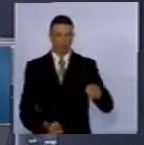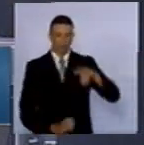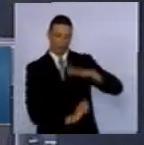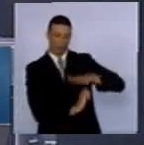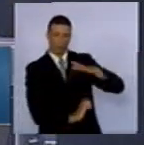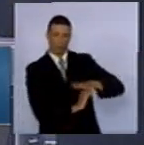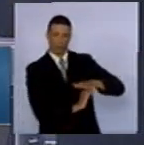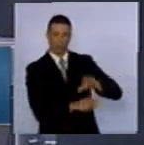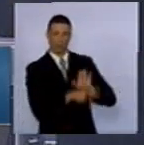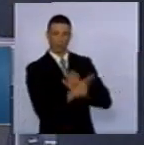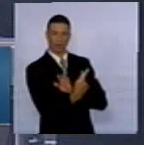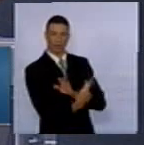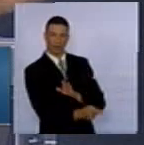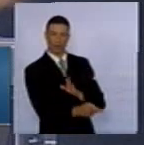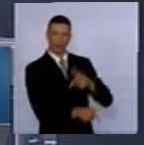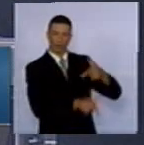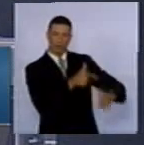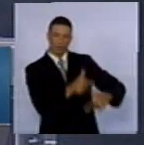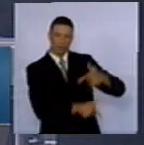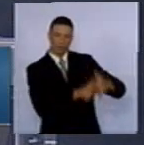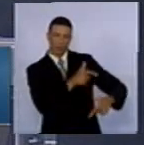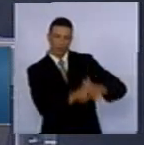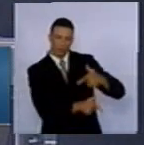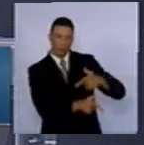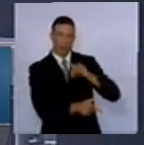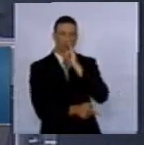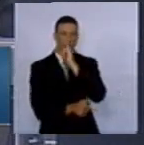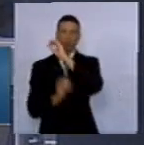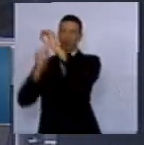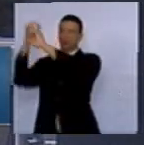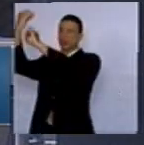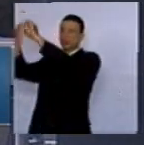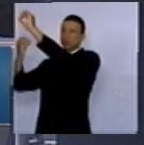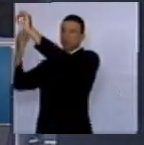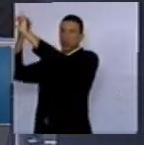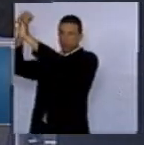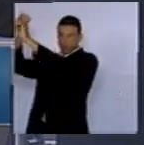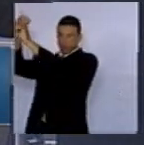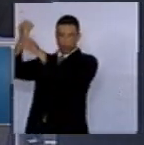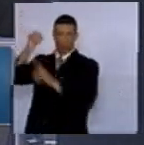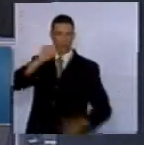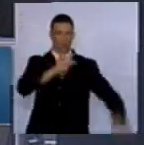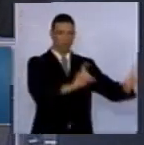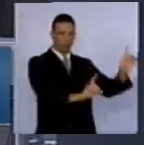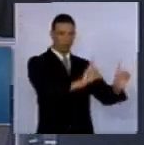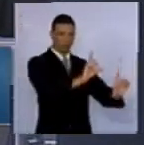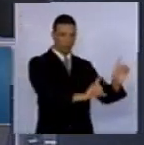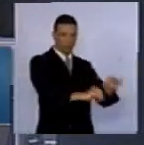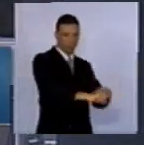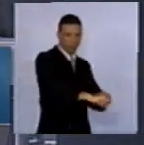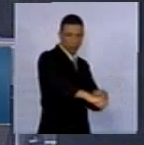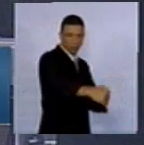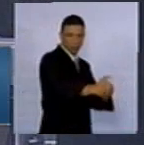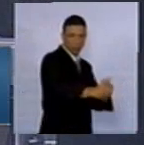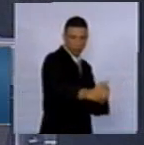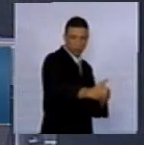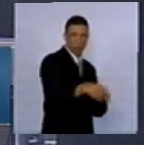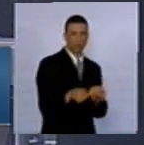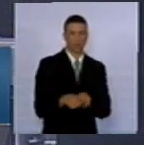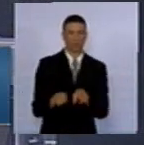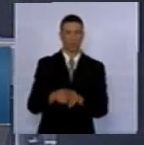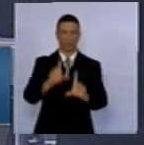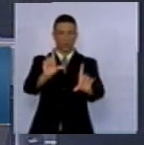de frequências que hoje o cabe o satélite permite e até a televisão terrestre também através da digitalização passa